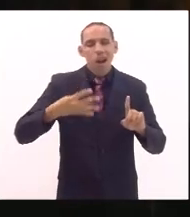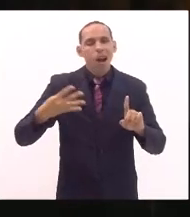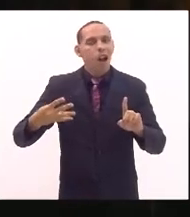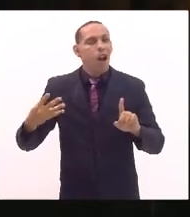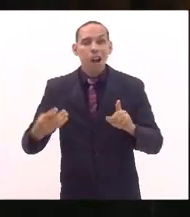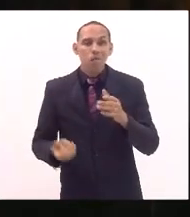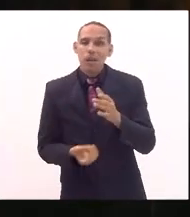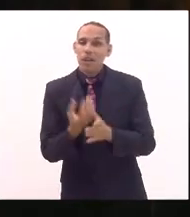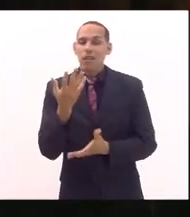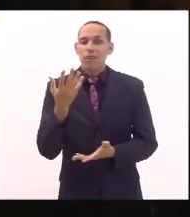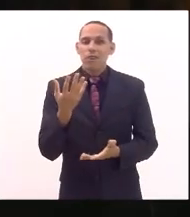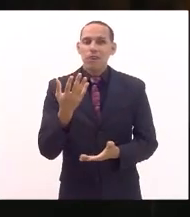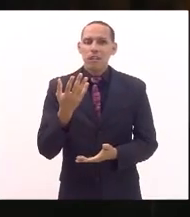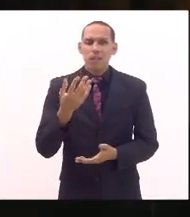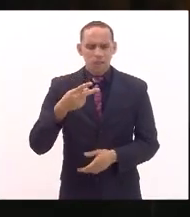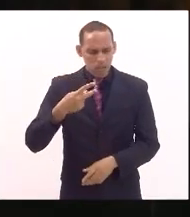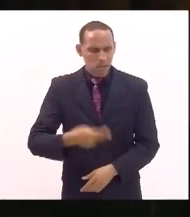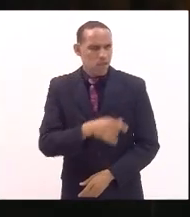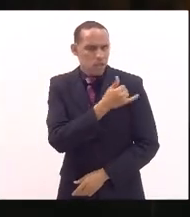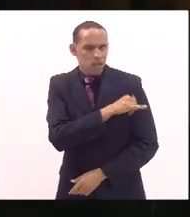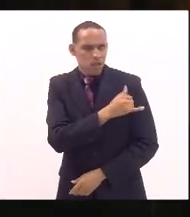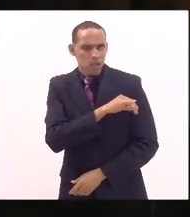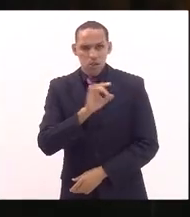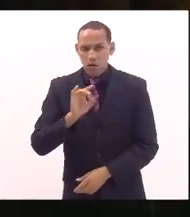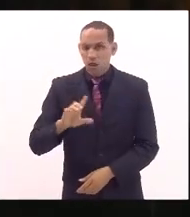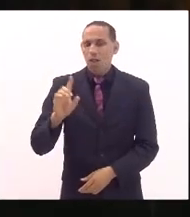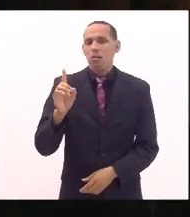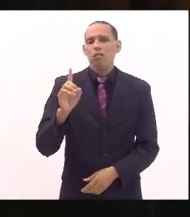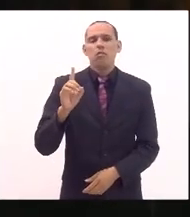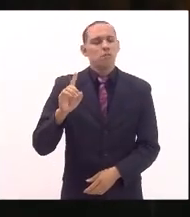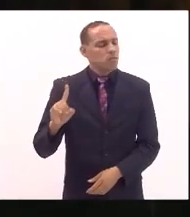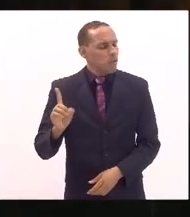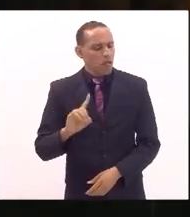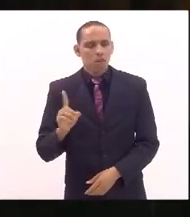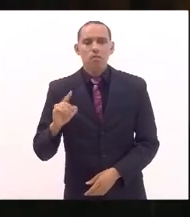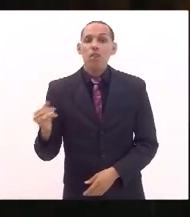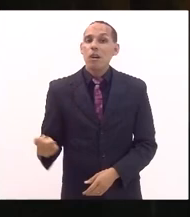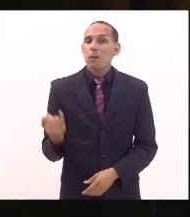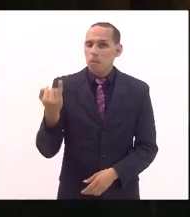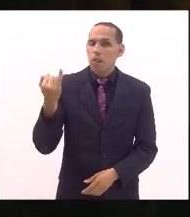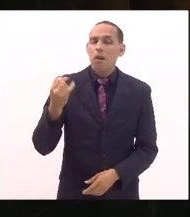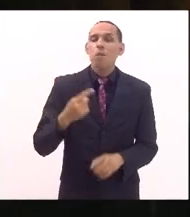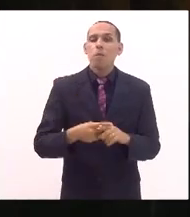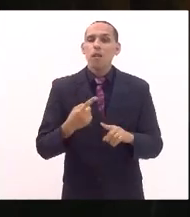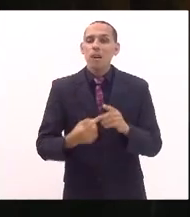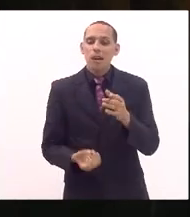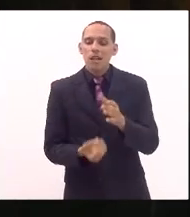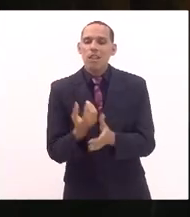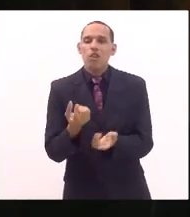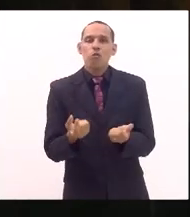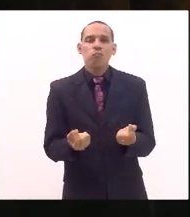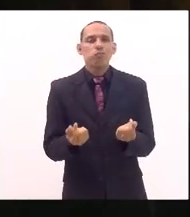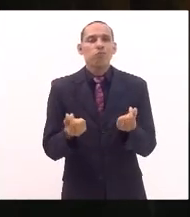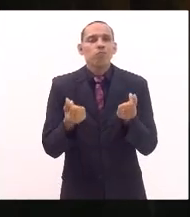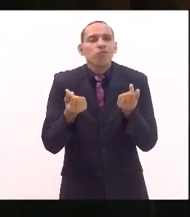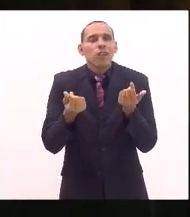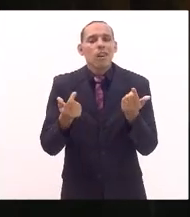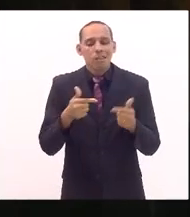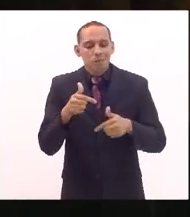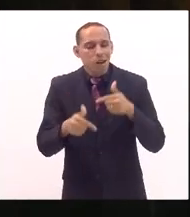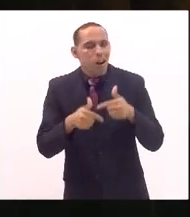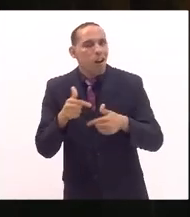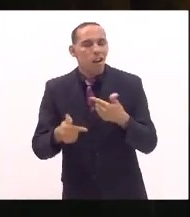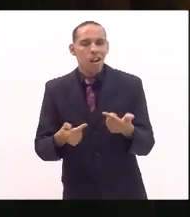ia mais tem feito não só no estado do Rio de Janeiro que é importante porque a gente sabe que gera renda que gera